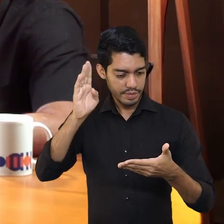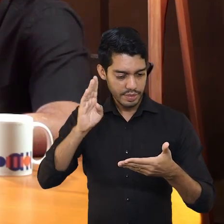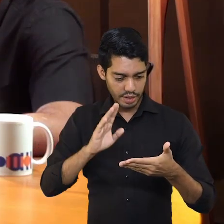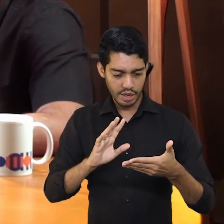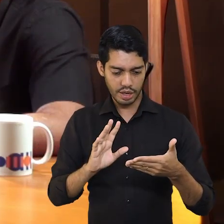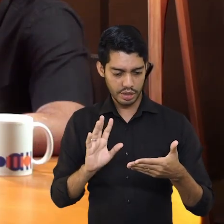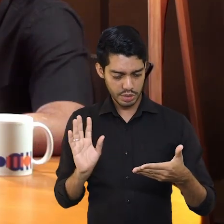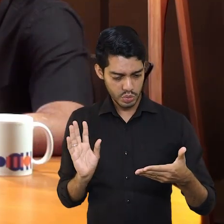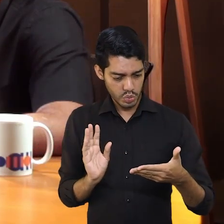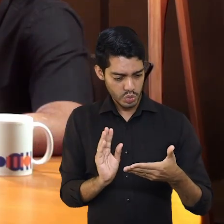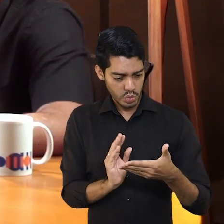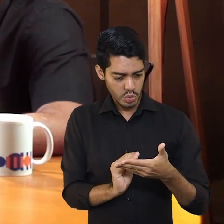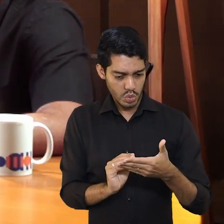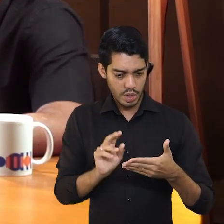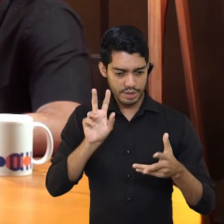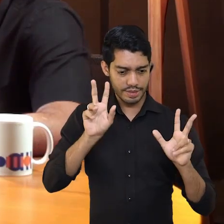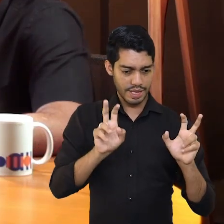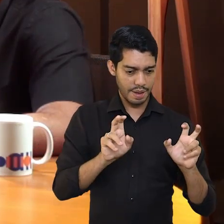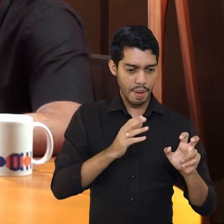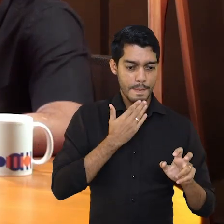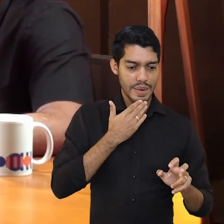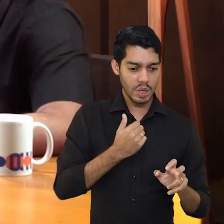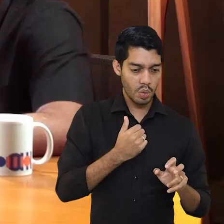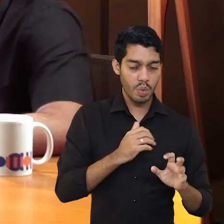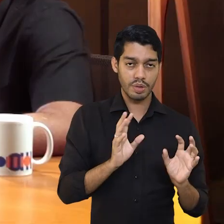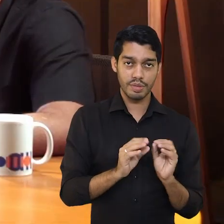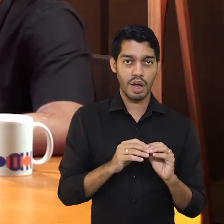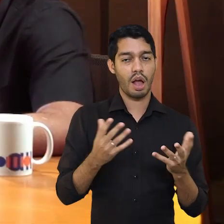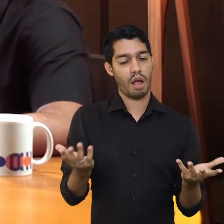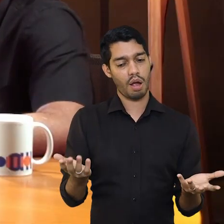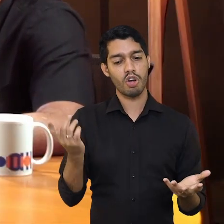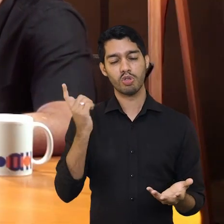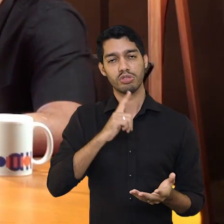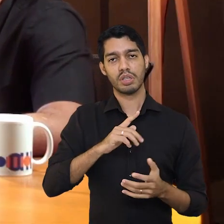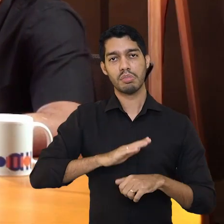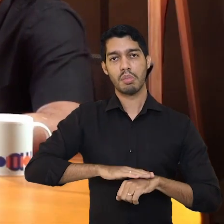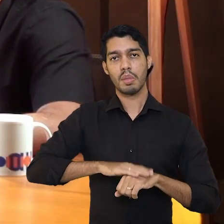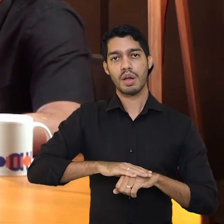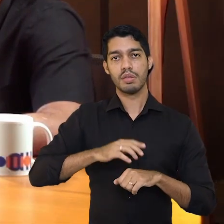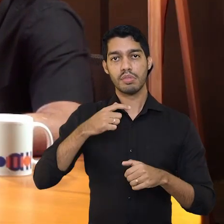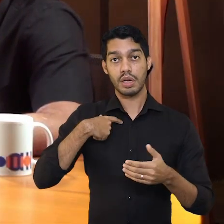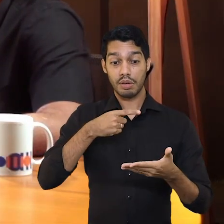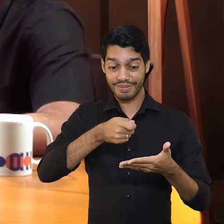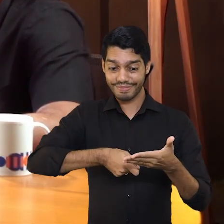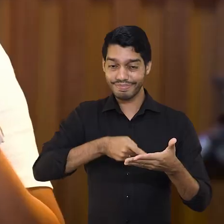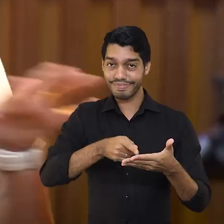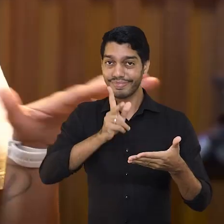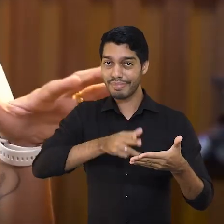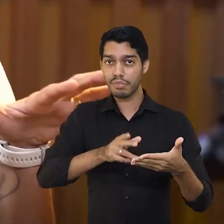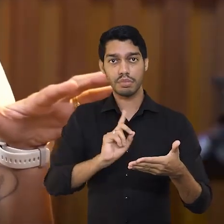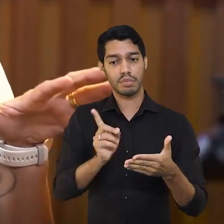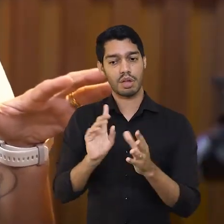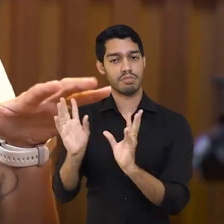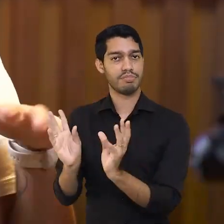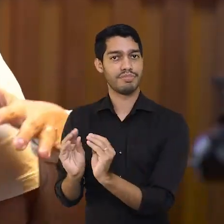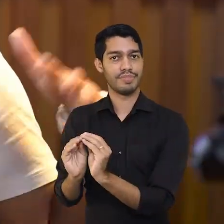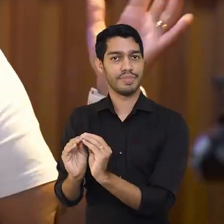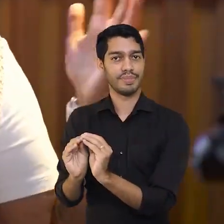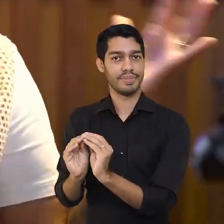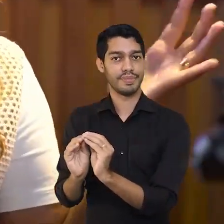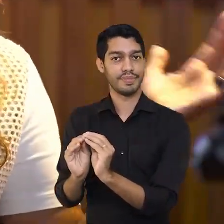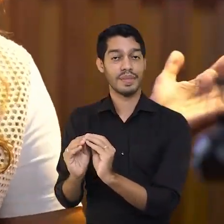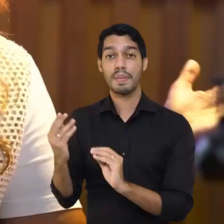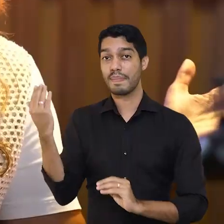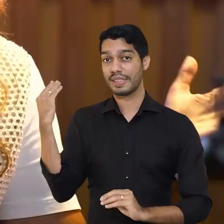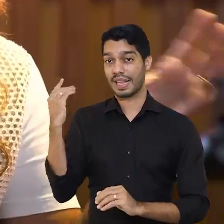uma curadoria de quais os temas que são mais relevantes, e aí sim você produzir de forma autoral um resumo. Isso, para quem estudou a